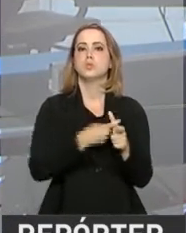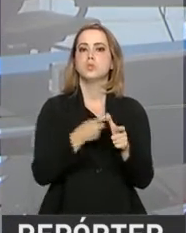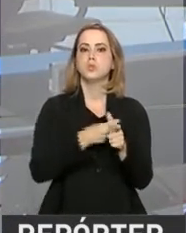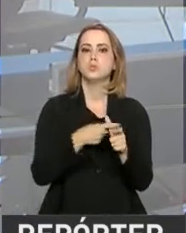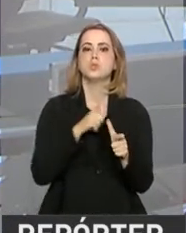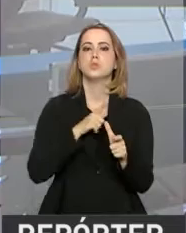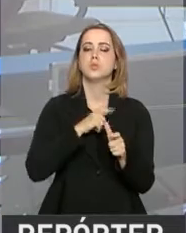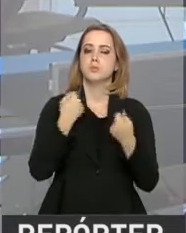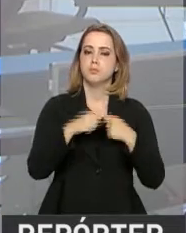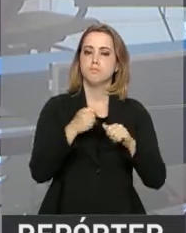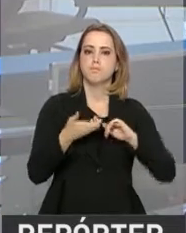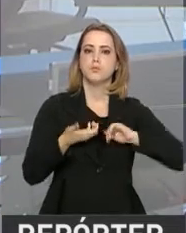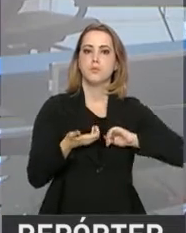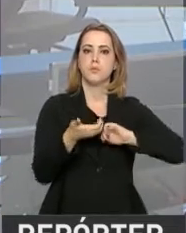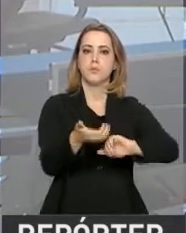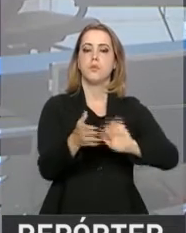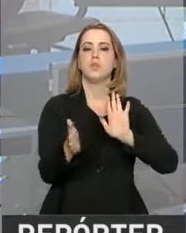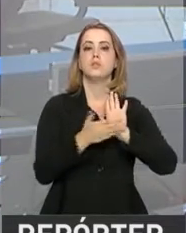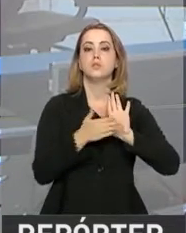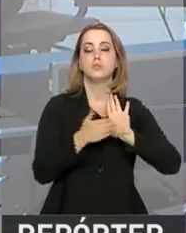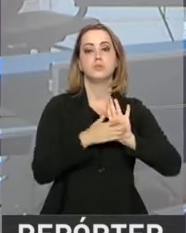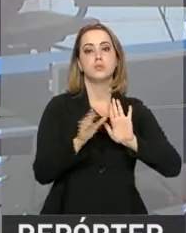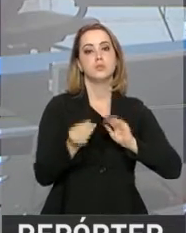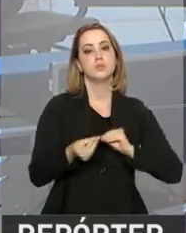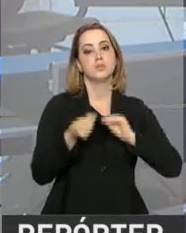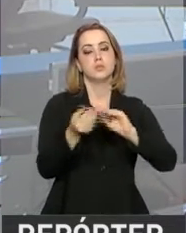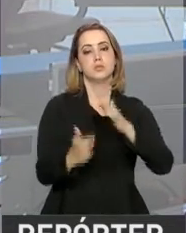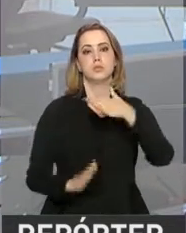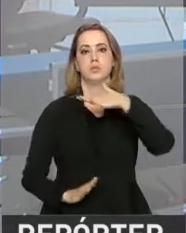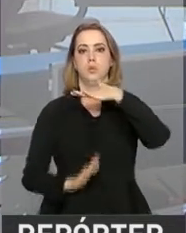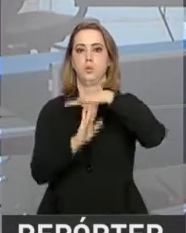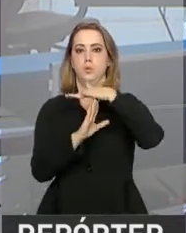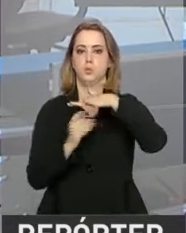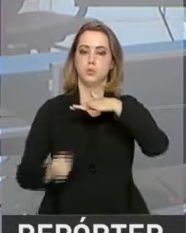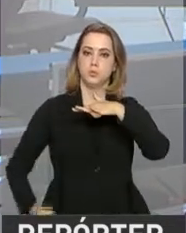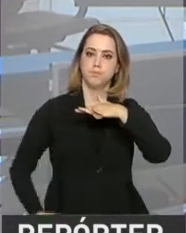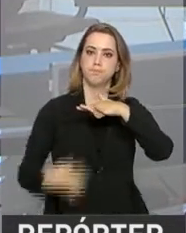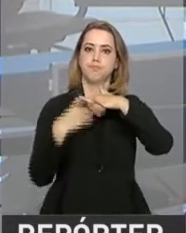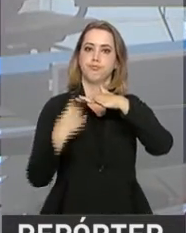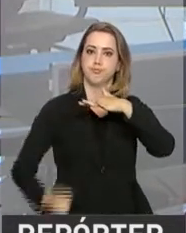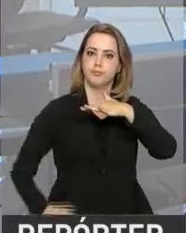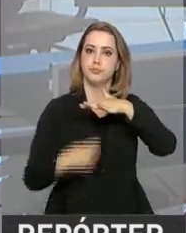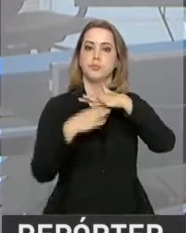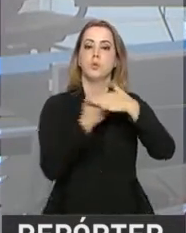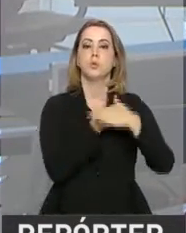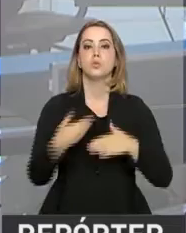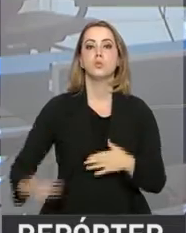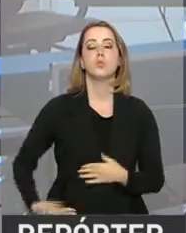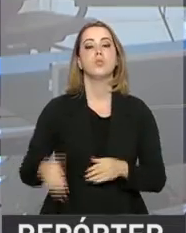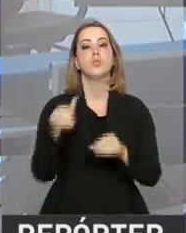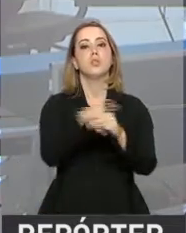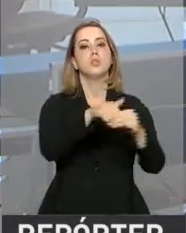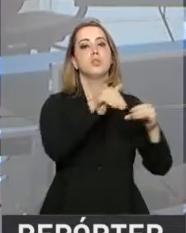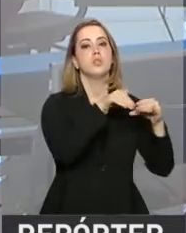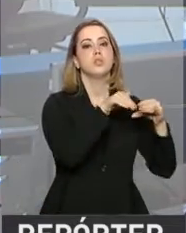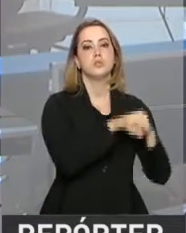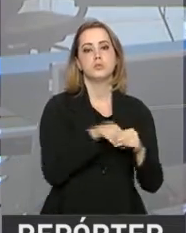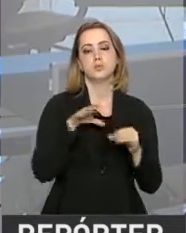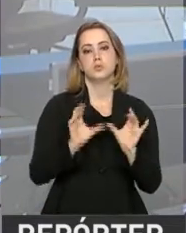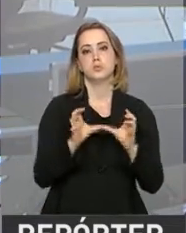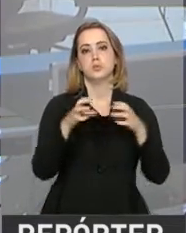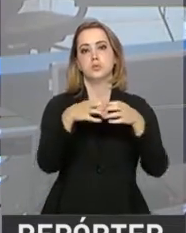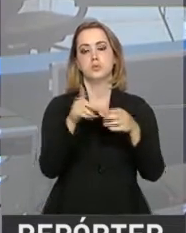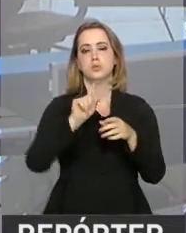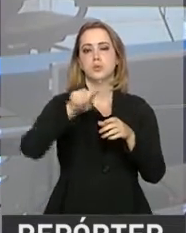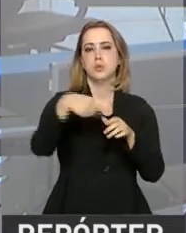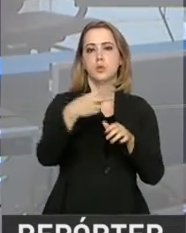do Congresso Nacional. A proposta que estabelece um teto para os gastos públicos enviada pelo governo deve ser votada na comissão, que analisa o assunto na